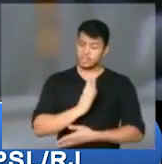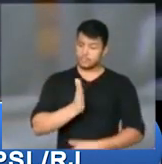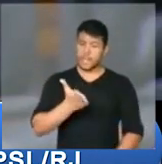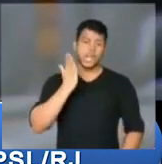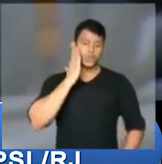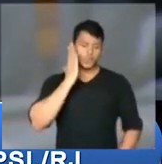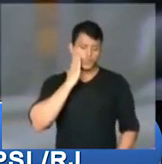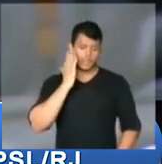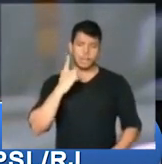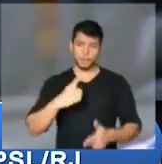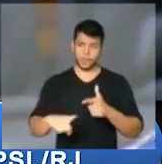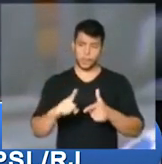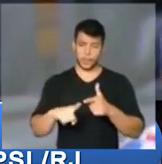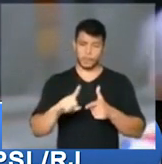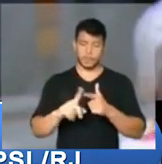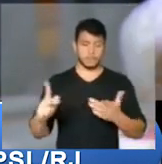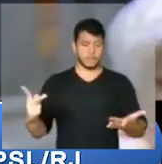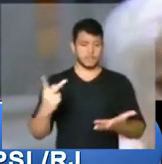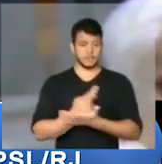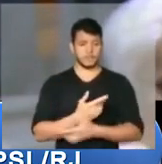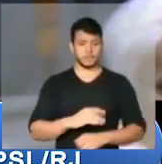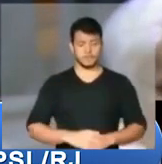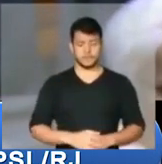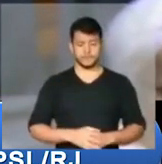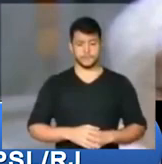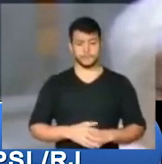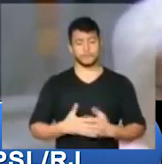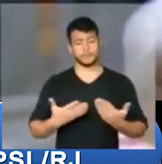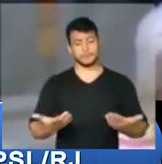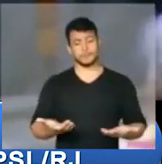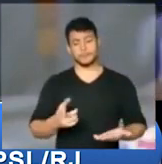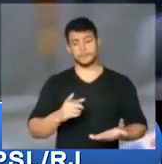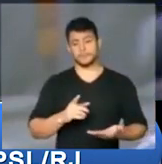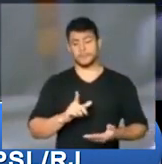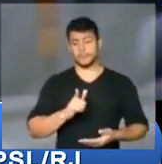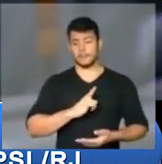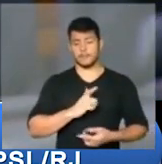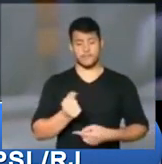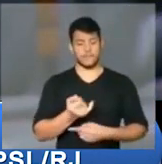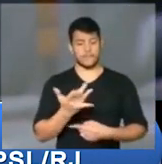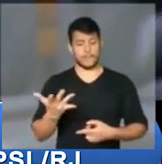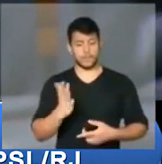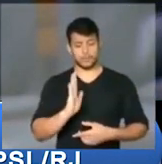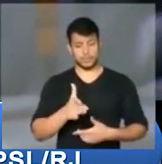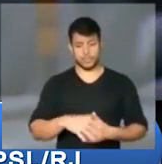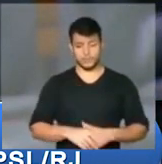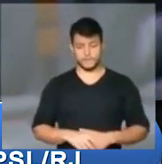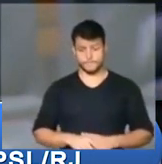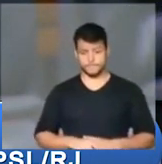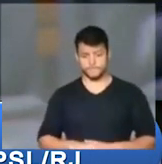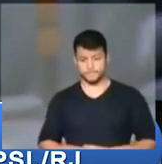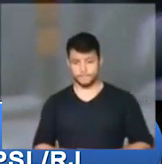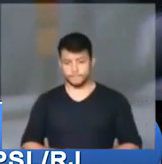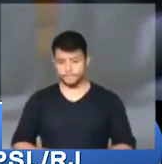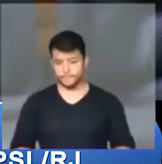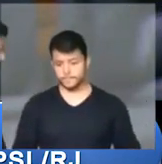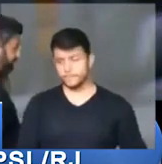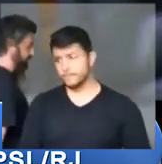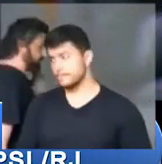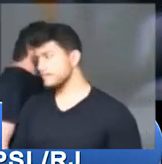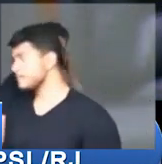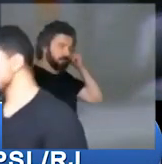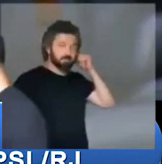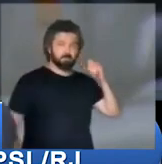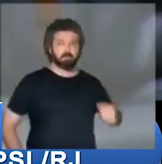aqui da Câmara Federal. É o caso de ver esses que gostam de espalhar fake news no procedimento que é feito. Então, eu pediria a vocês que